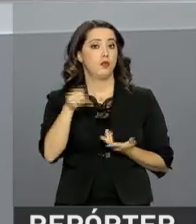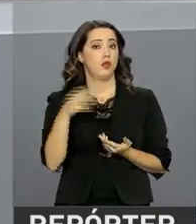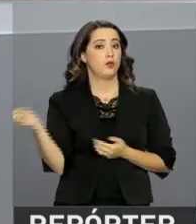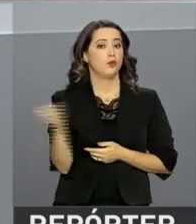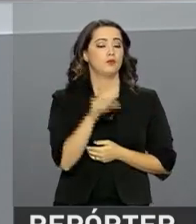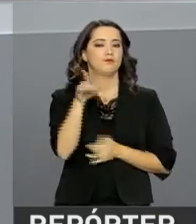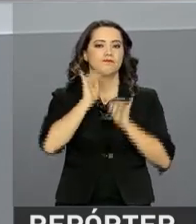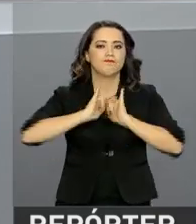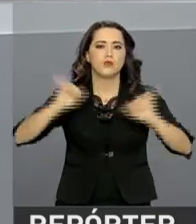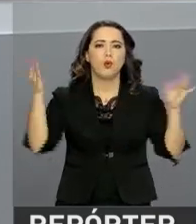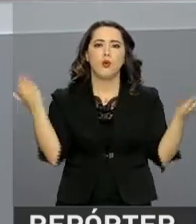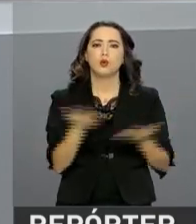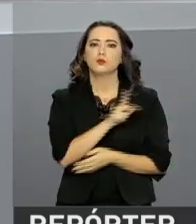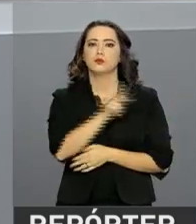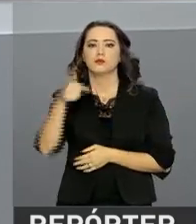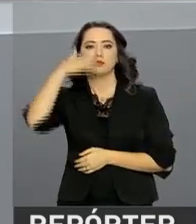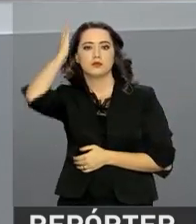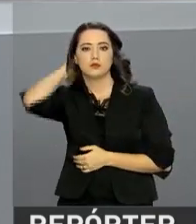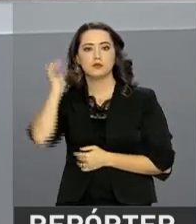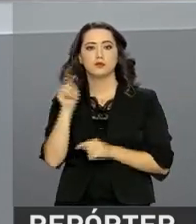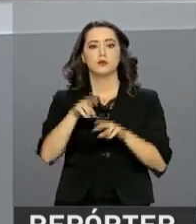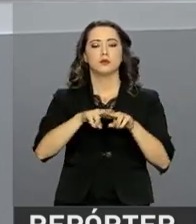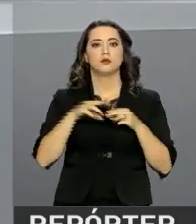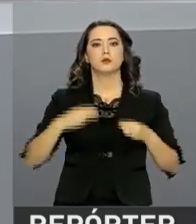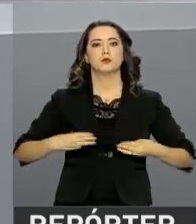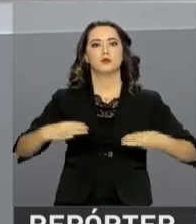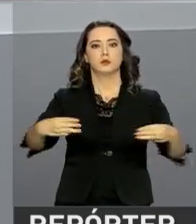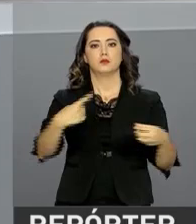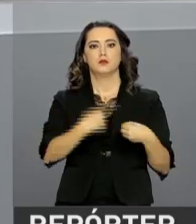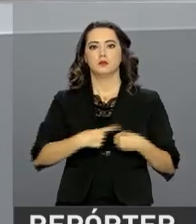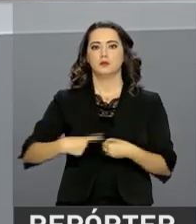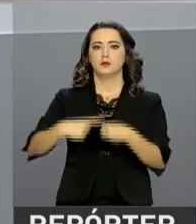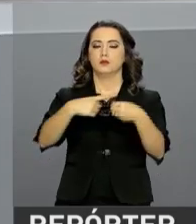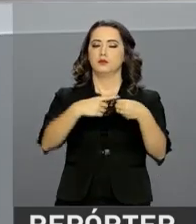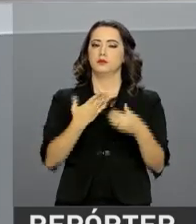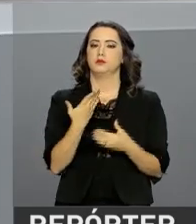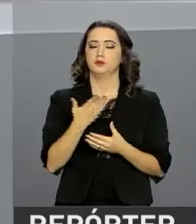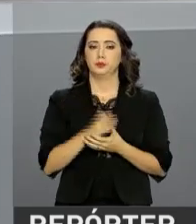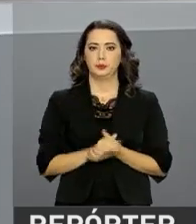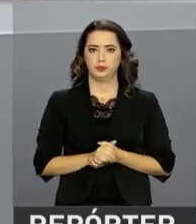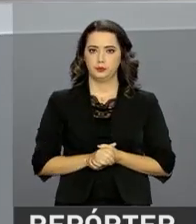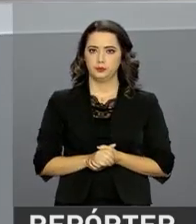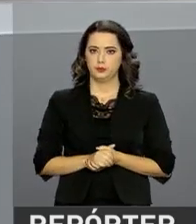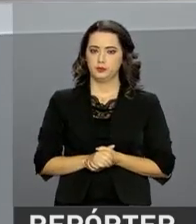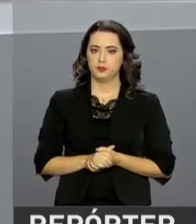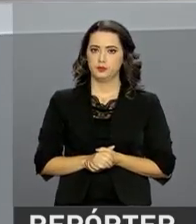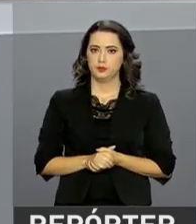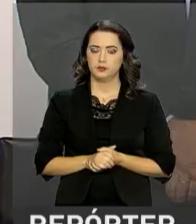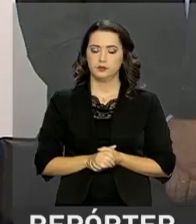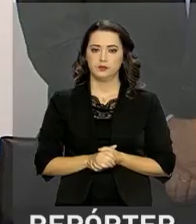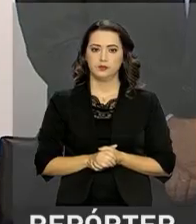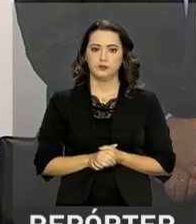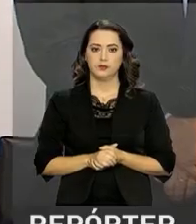novidade foi anunciada hoje pelo presidente michel temer e pelo ministro das cidades alexandre baldy